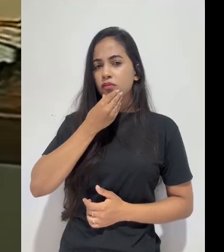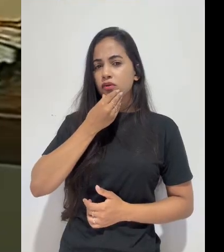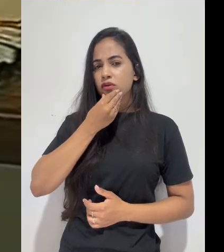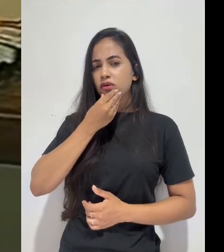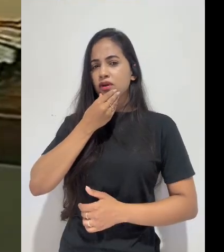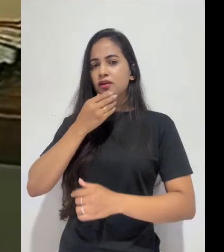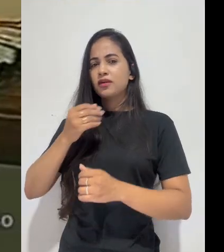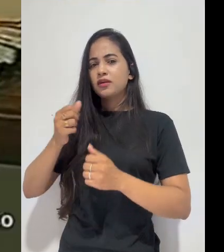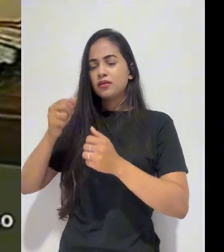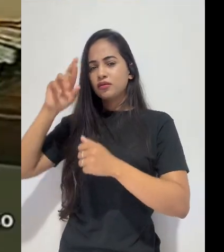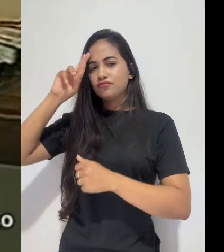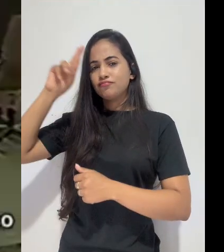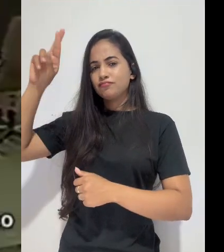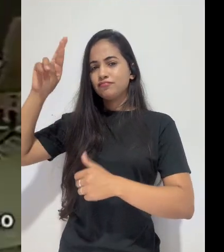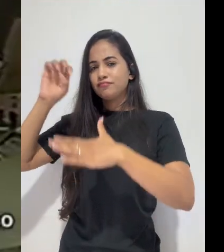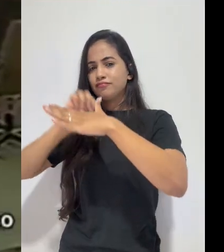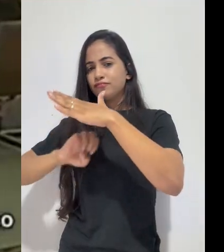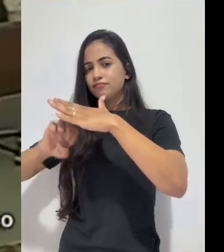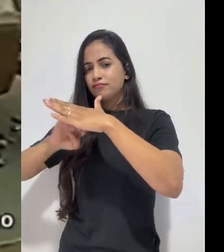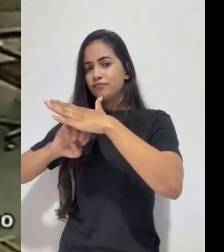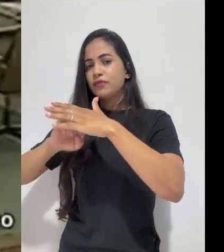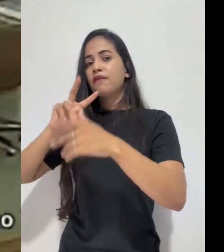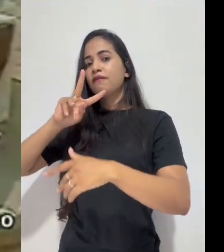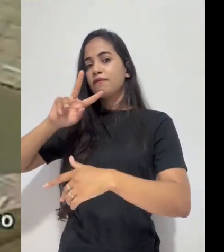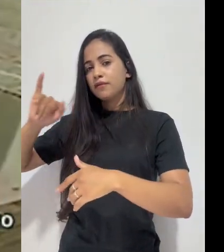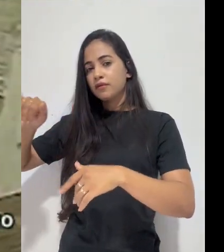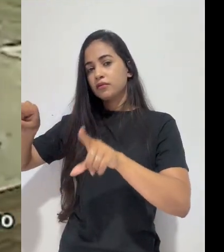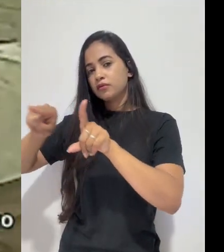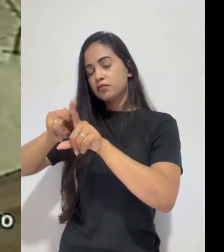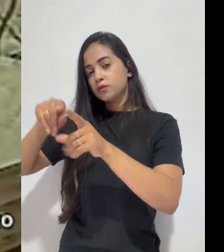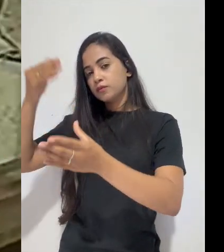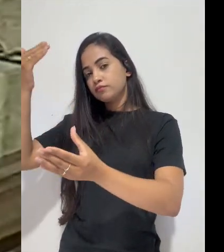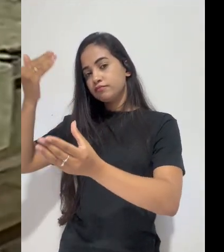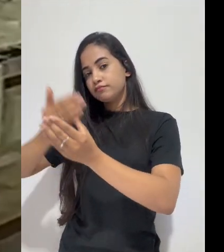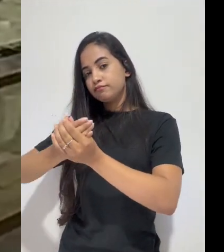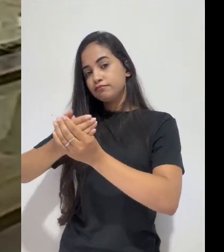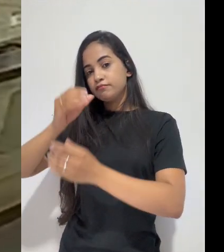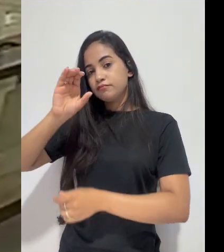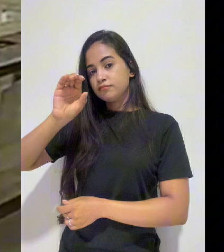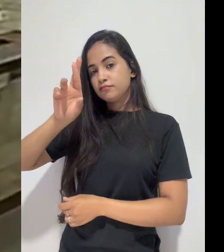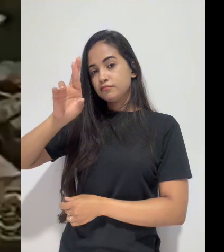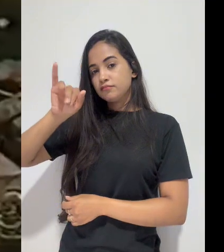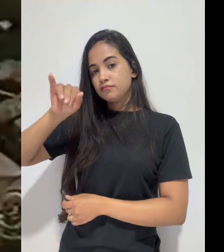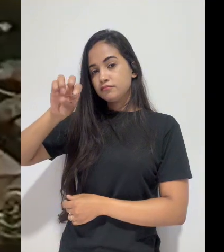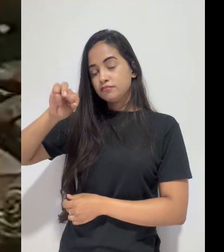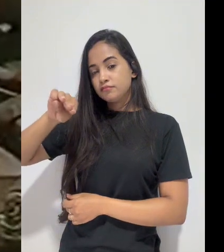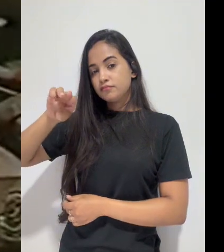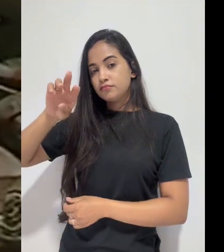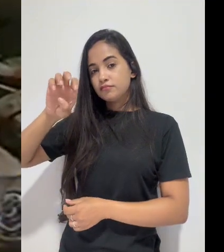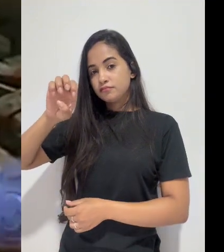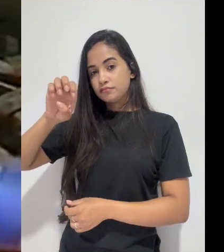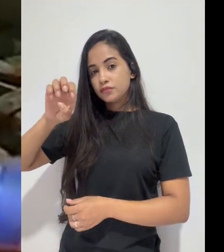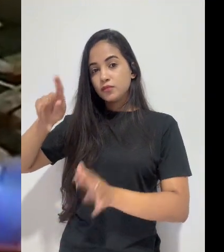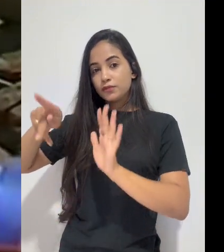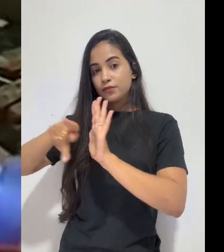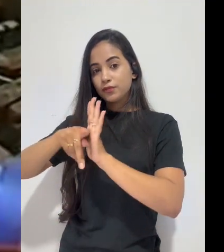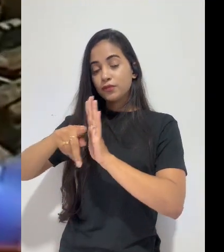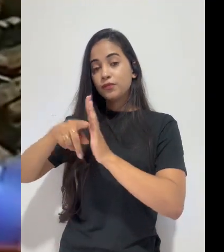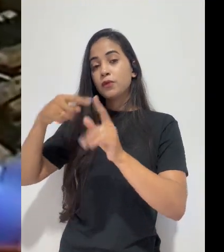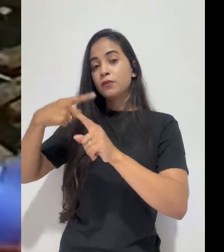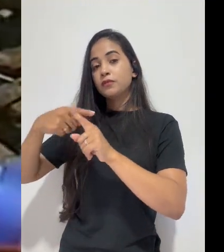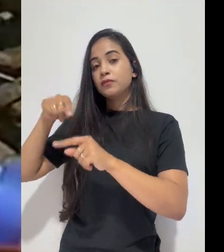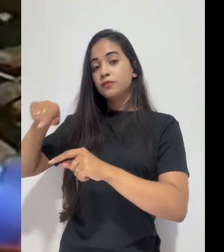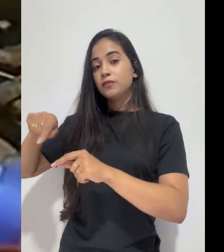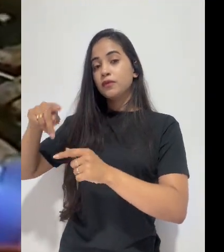sobre branquear o departamento agora pode responder a processo crime. A Procuradoria já está abrindo inquérito nesse